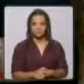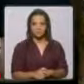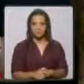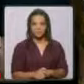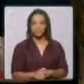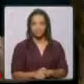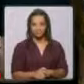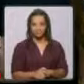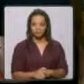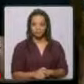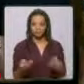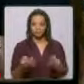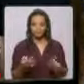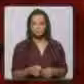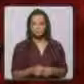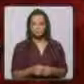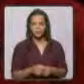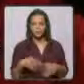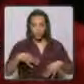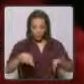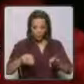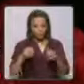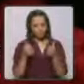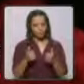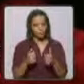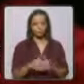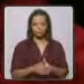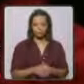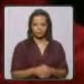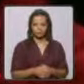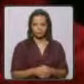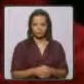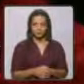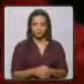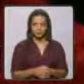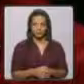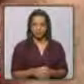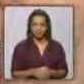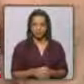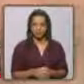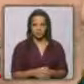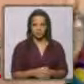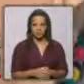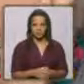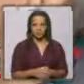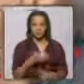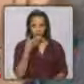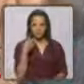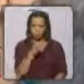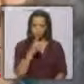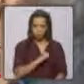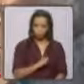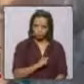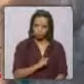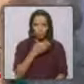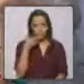Fica aqui uma coberta com condições. Duas. E deixa uma laçada. Está bonito. Faz